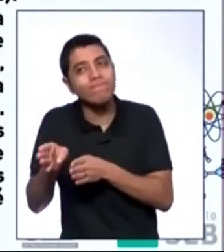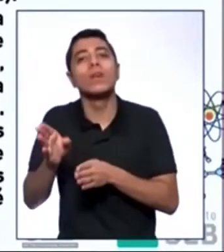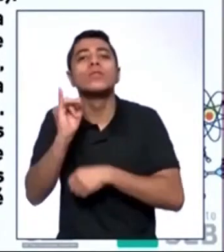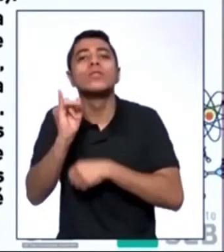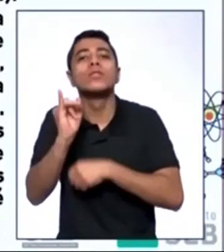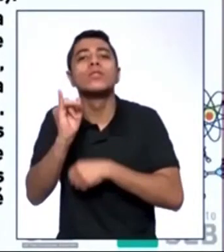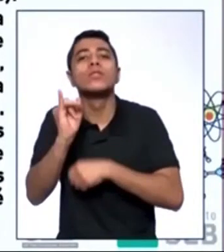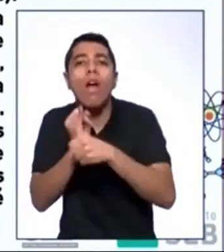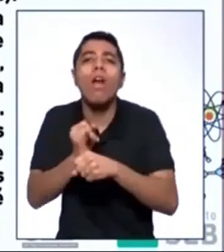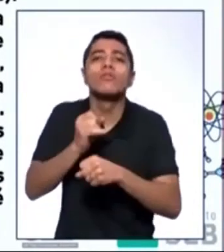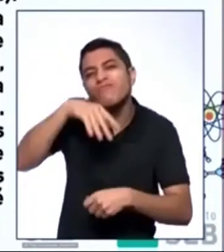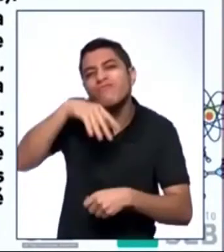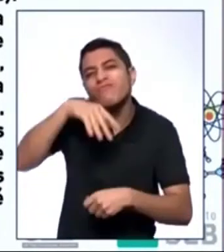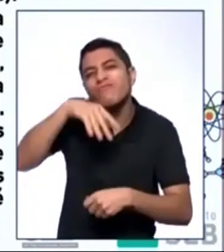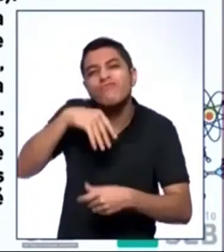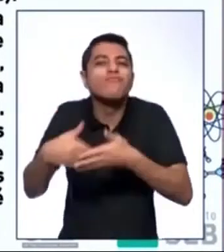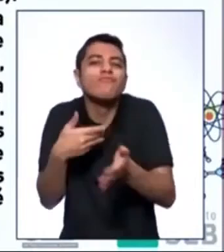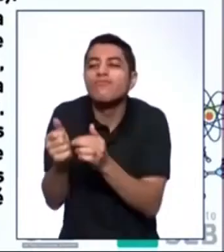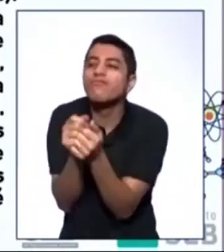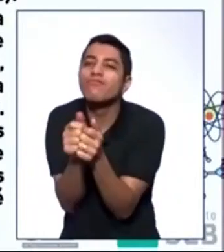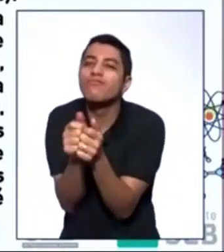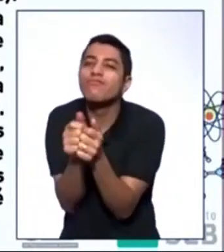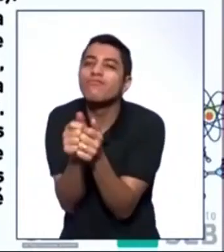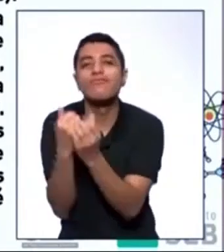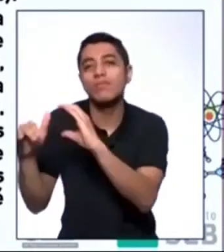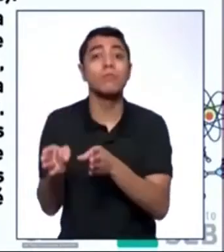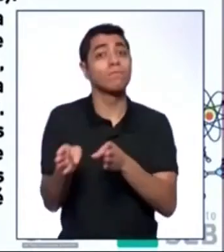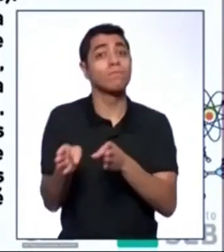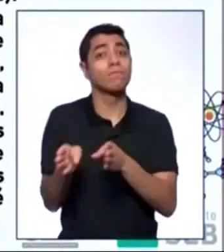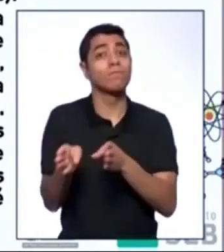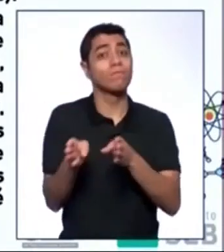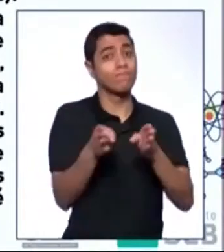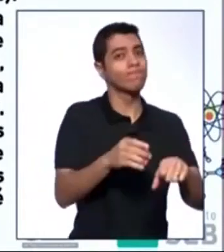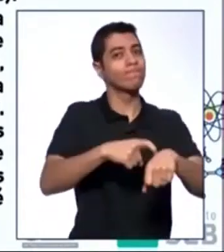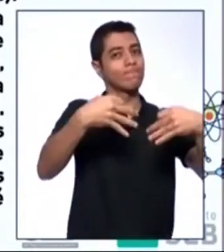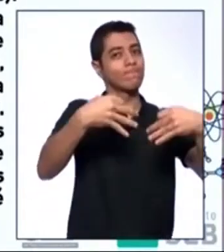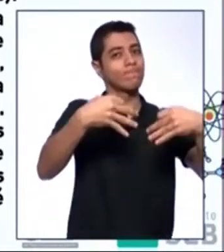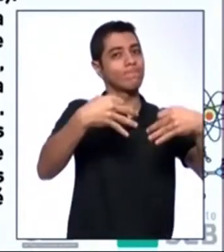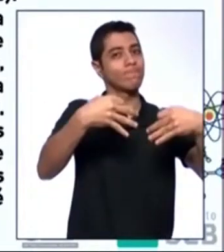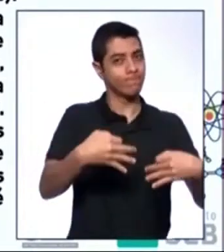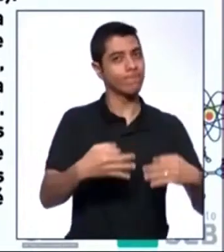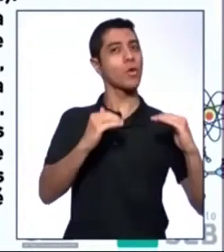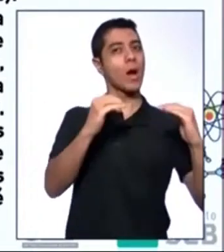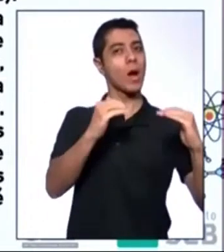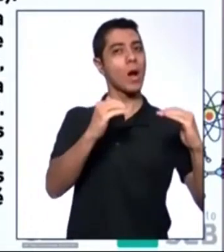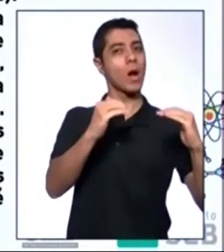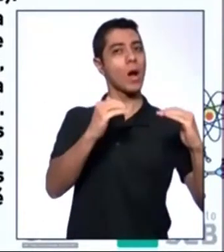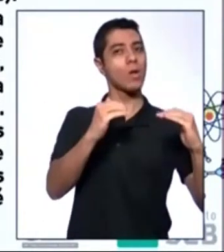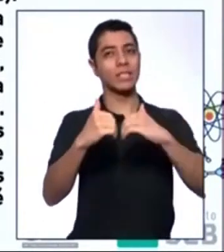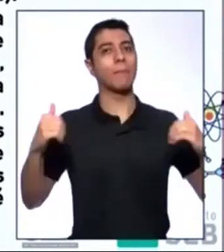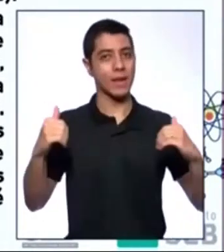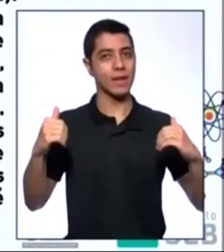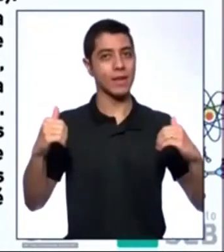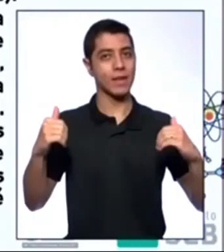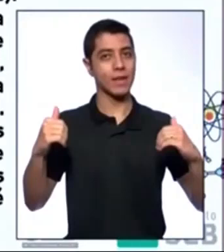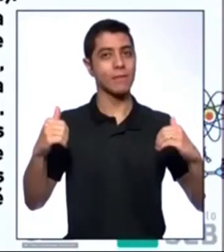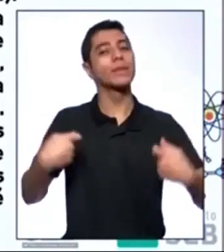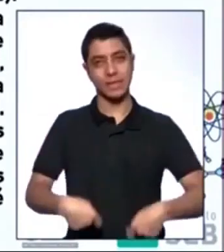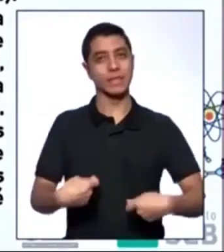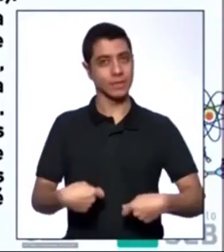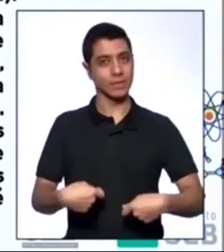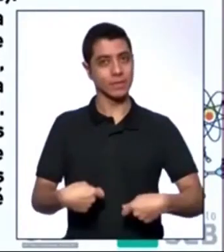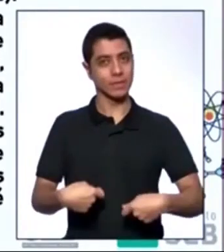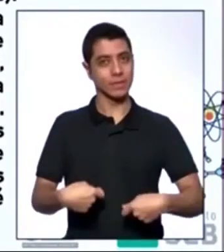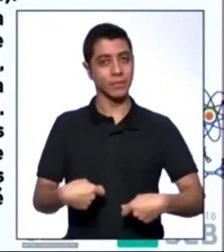e a hora em que não podemos escrever de qualquer jeito. Mas, e para um adolescente que fica horas teclando que